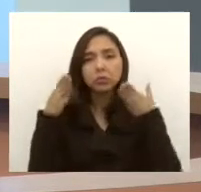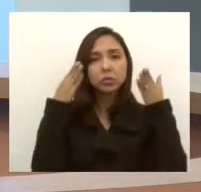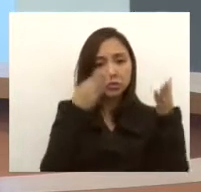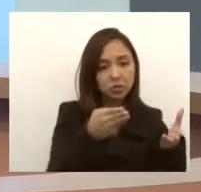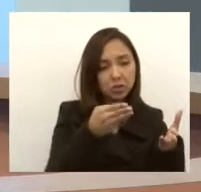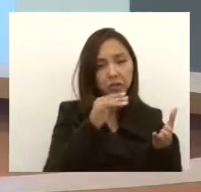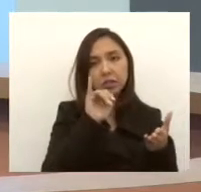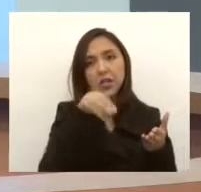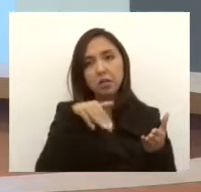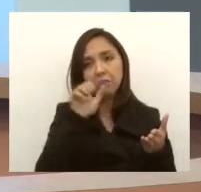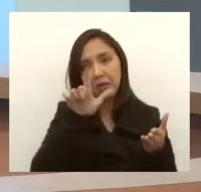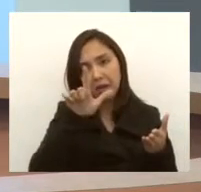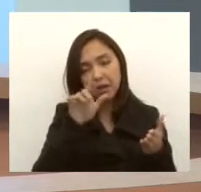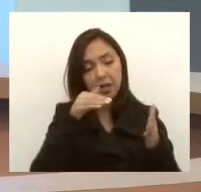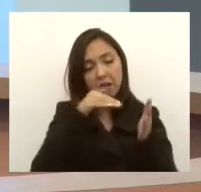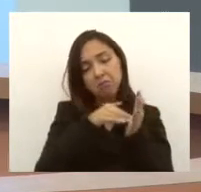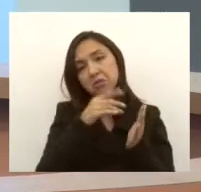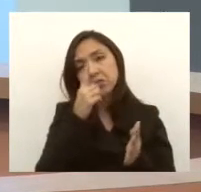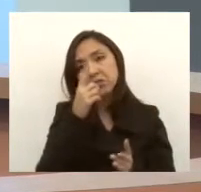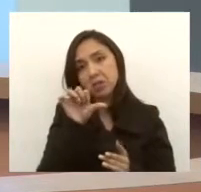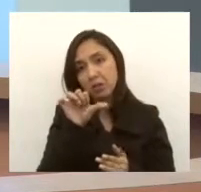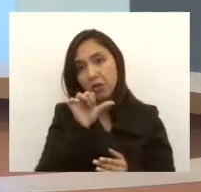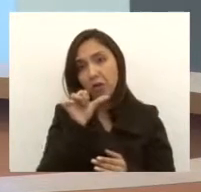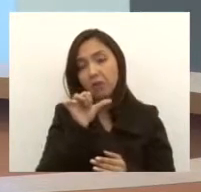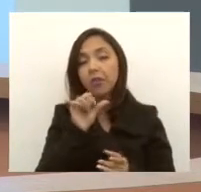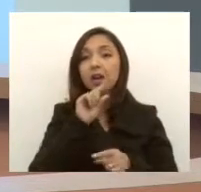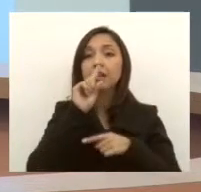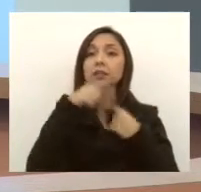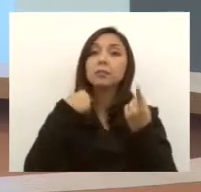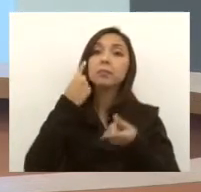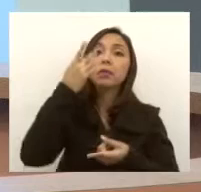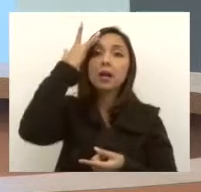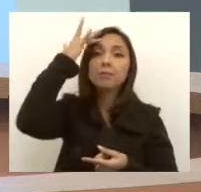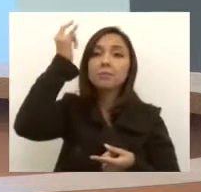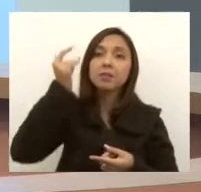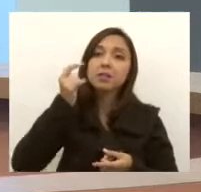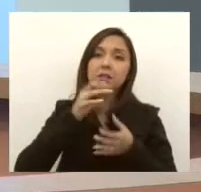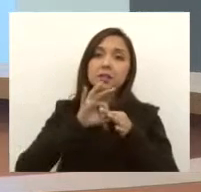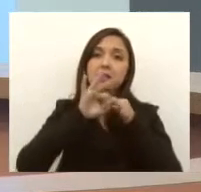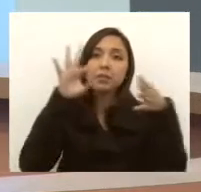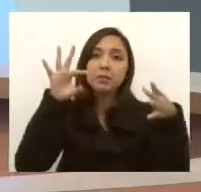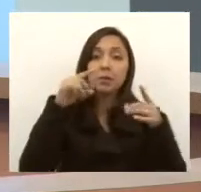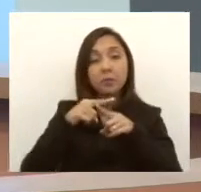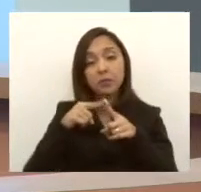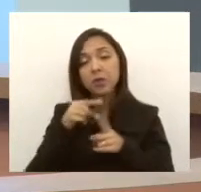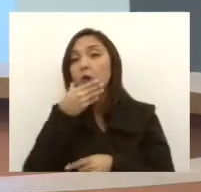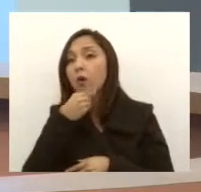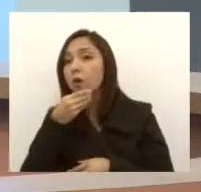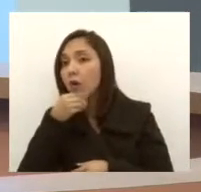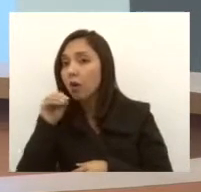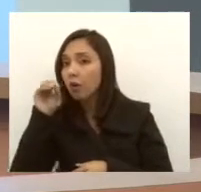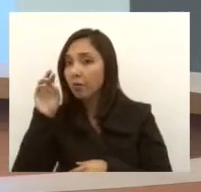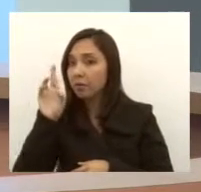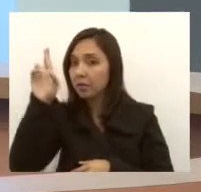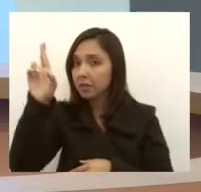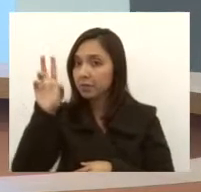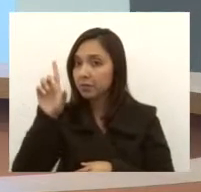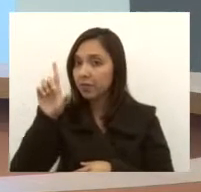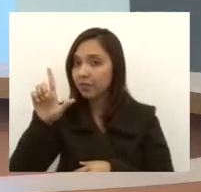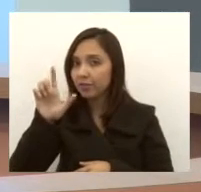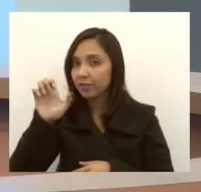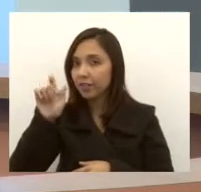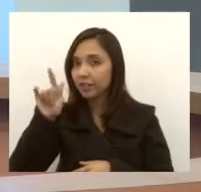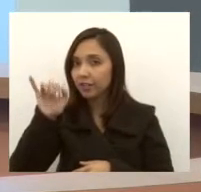por volta das 19 horas, esse corpo só é liberado no dia seguinte, porque não tem um médico legista para poder fazer